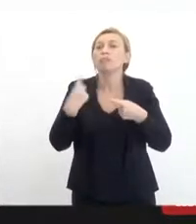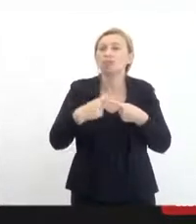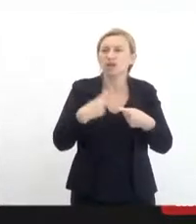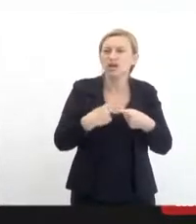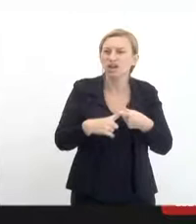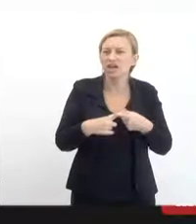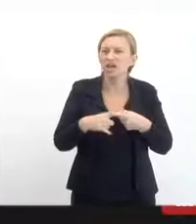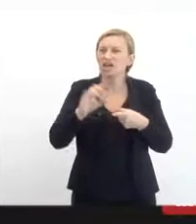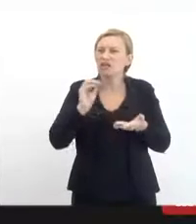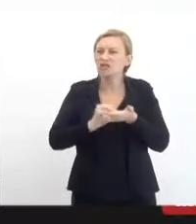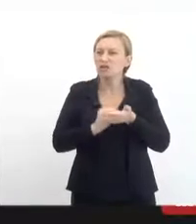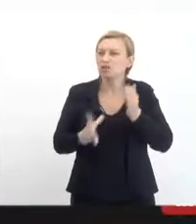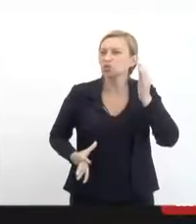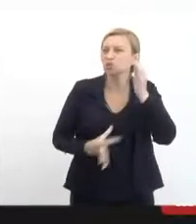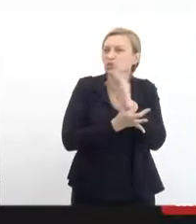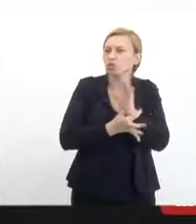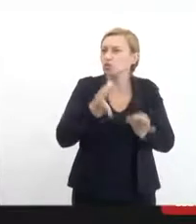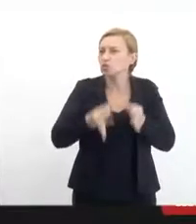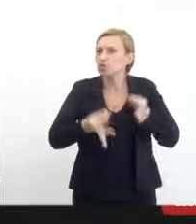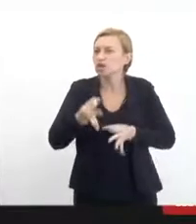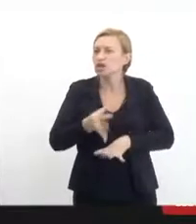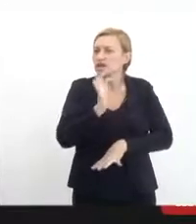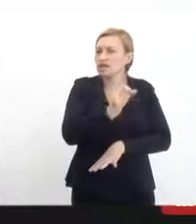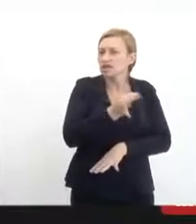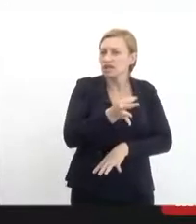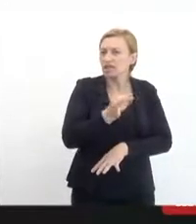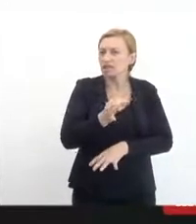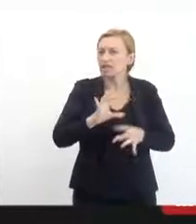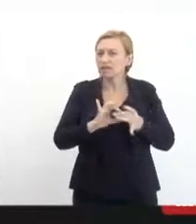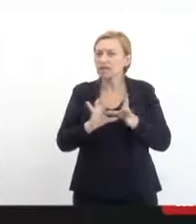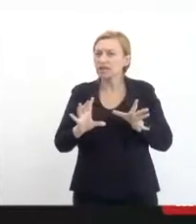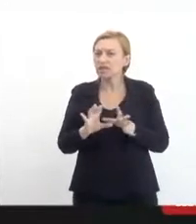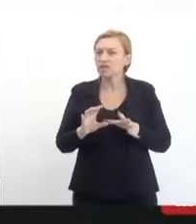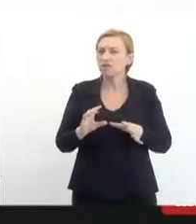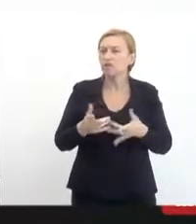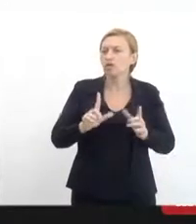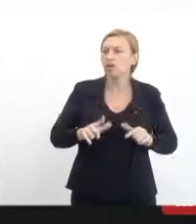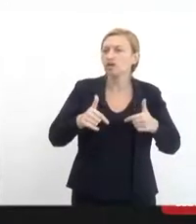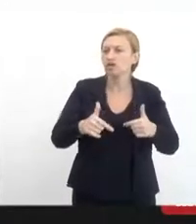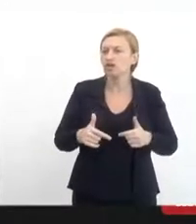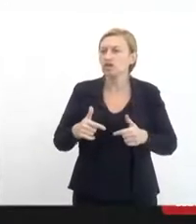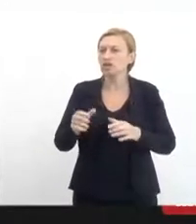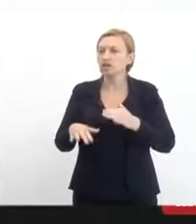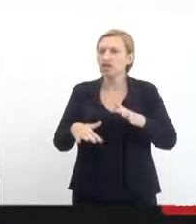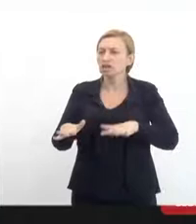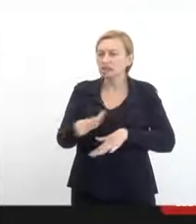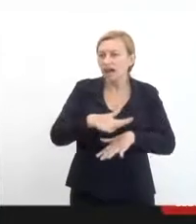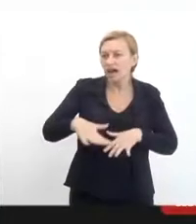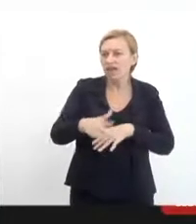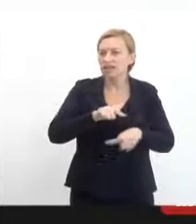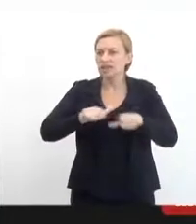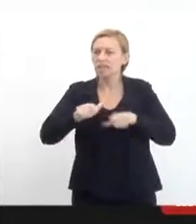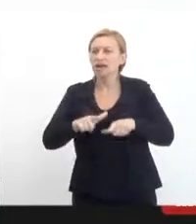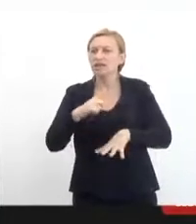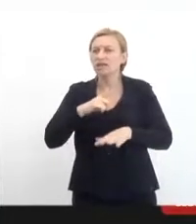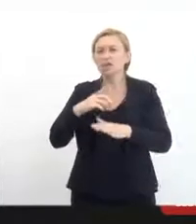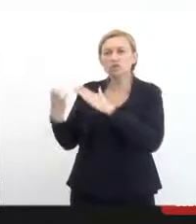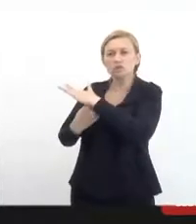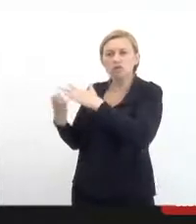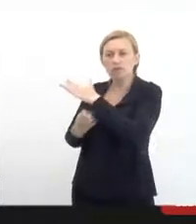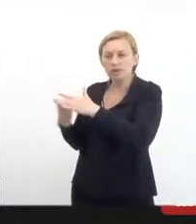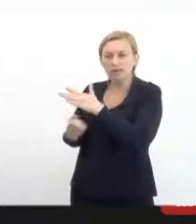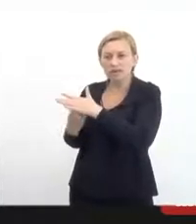uma insegurança jurídica. E garantir isonomia entre os agentes do mercado. Como eu disse aqui, nós temos uma empresa que